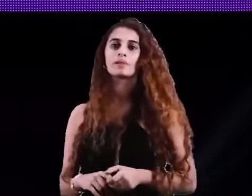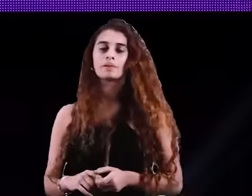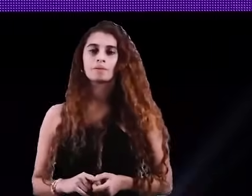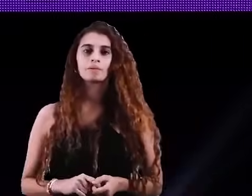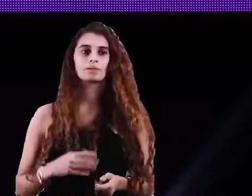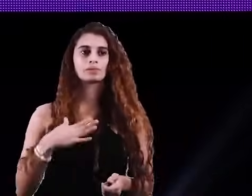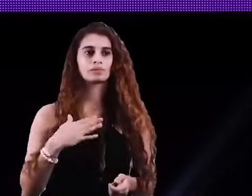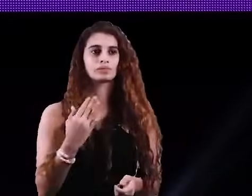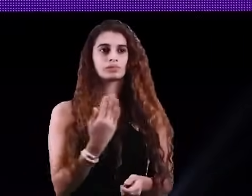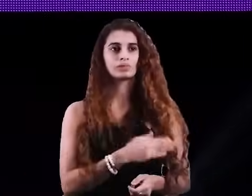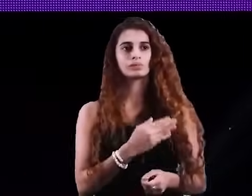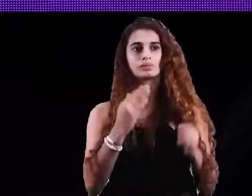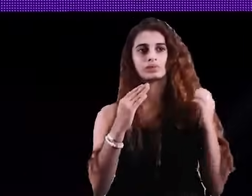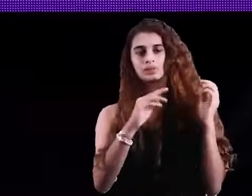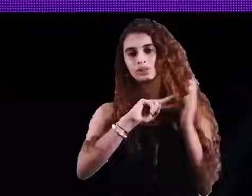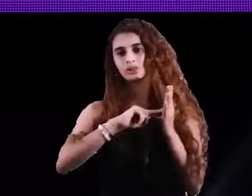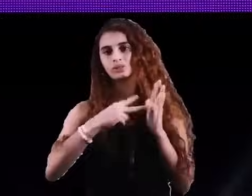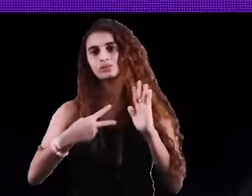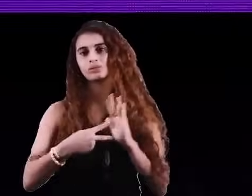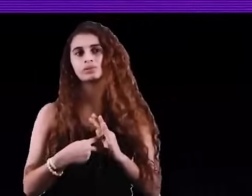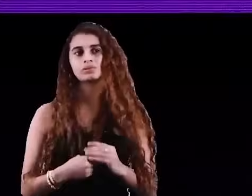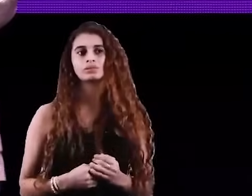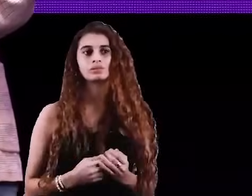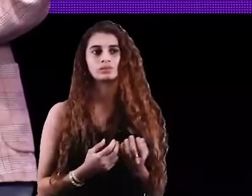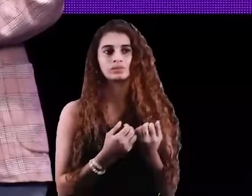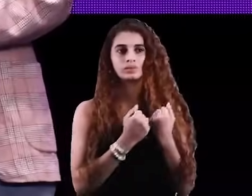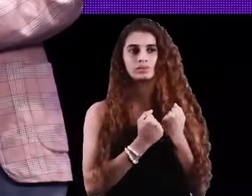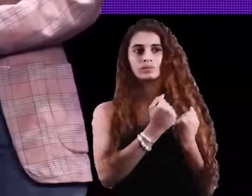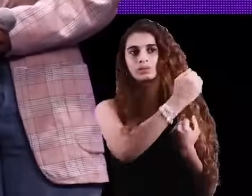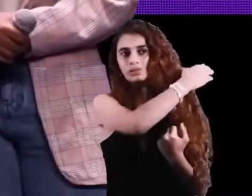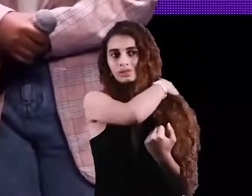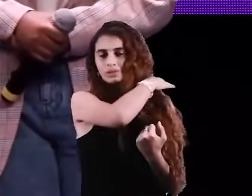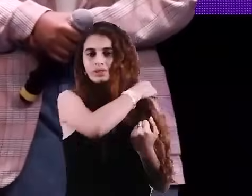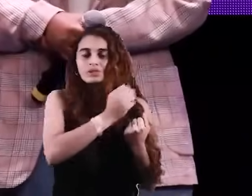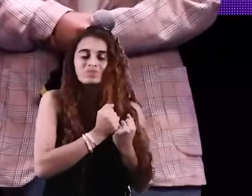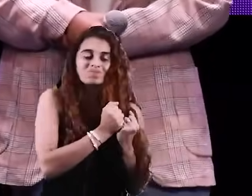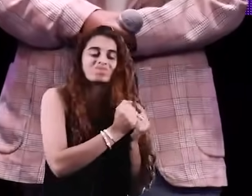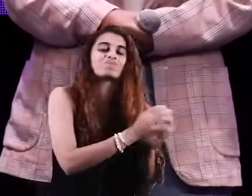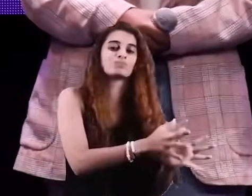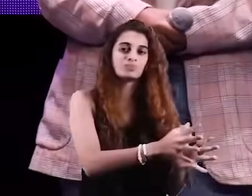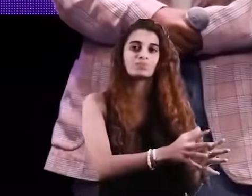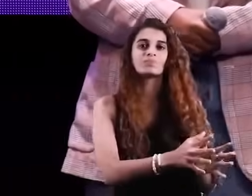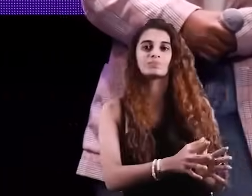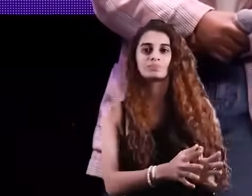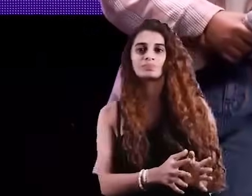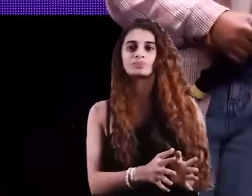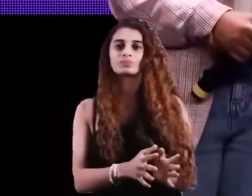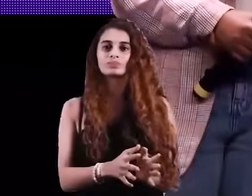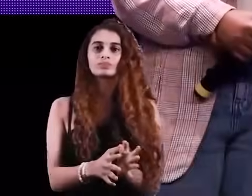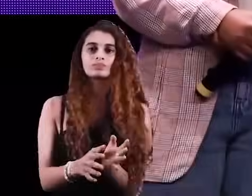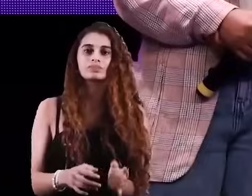eu vivi essa expressão. Quando eu virei as minhas costas, eu me senti livre. É isso que acontece. Quando